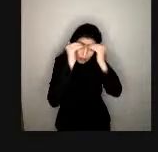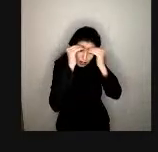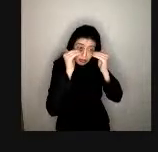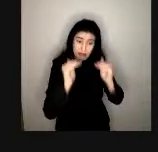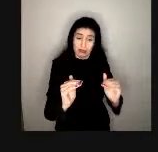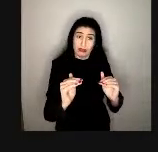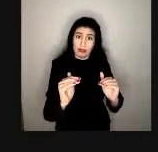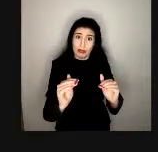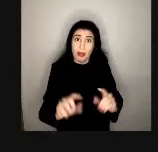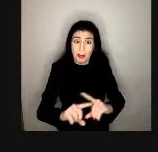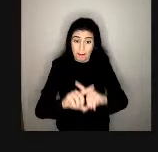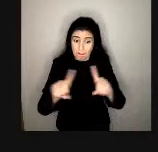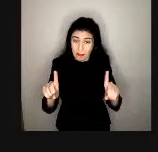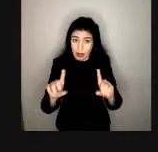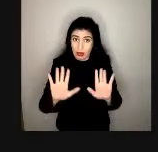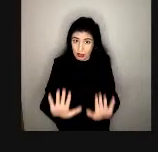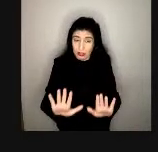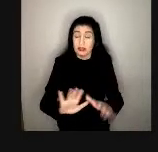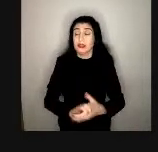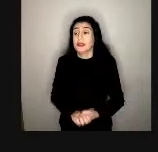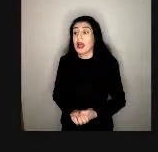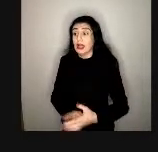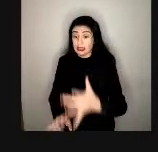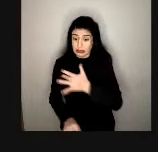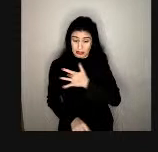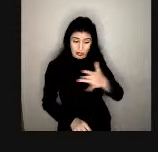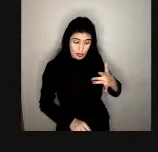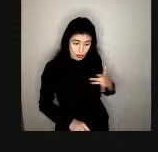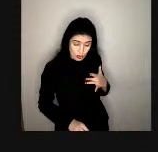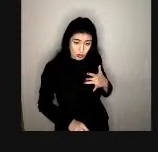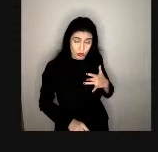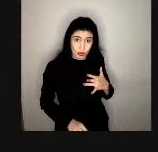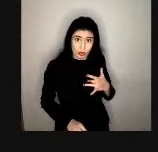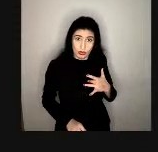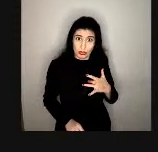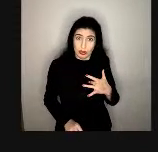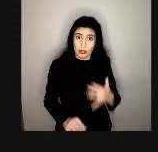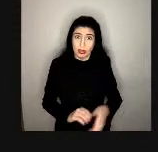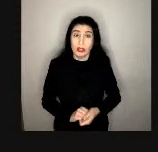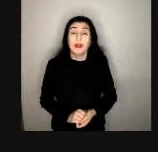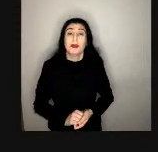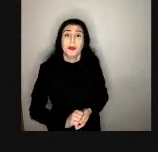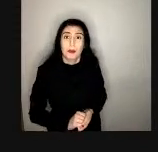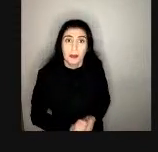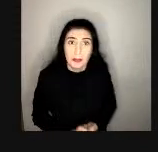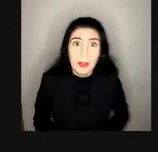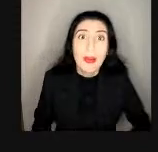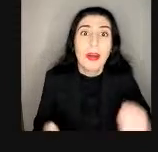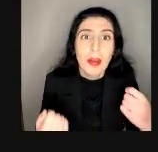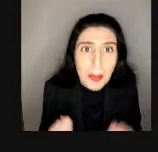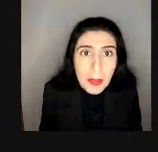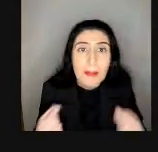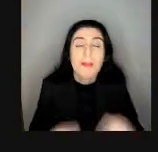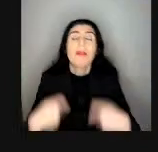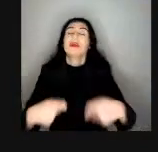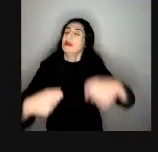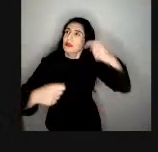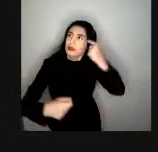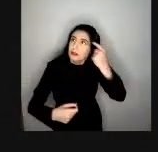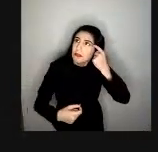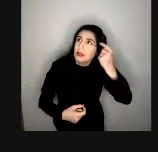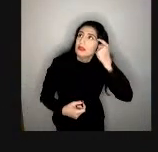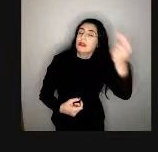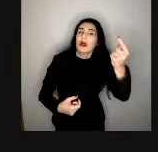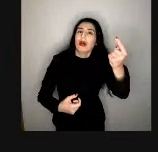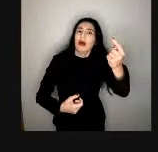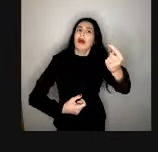que saúde, ao contrário, implica numa busca constante, significa ser agente do seu próprio bem-estar. Então, claro, você tem que ser um